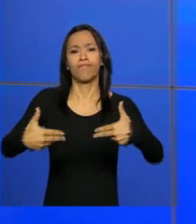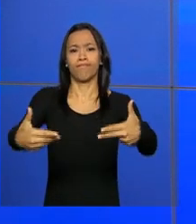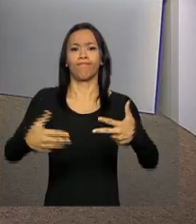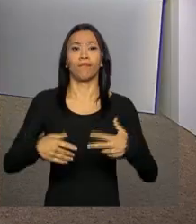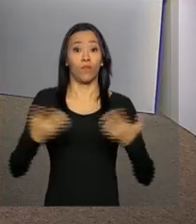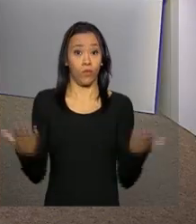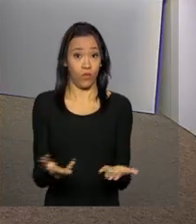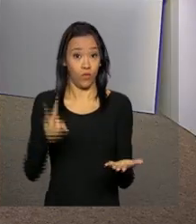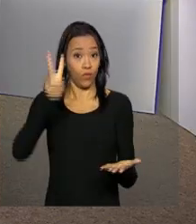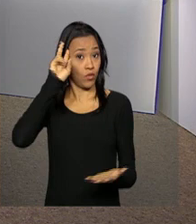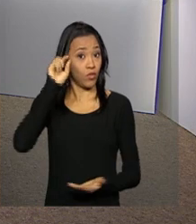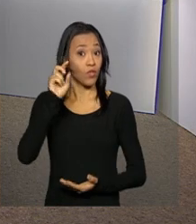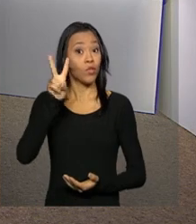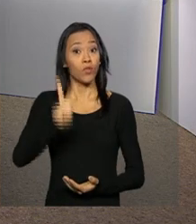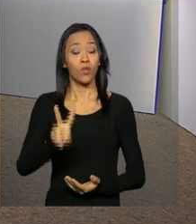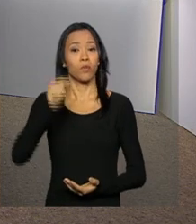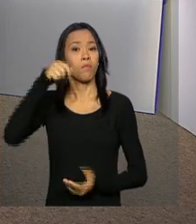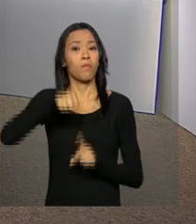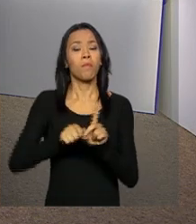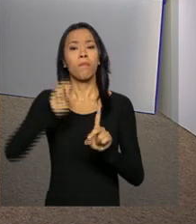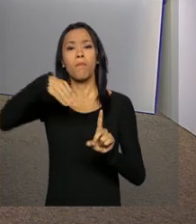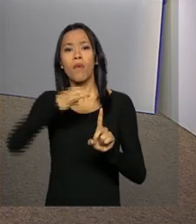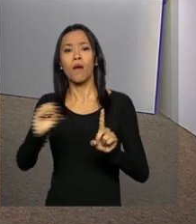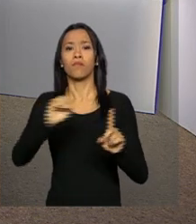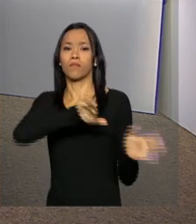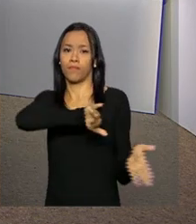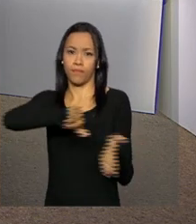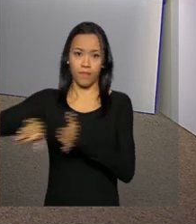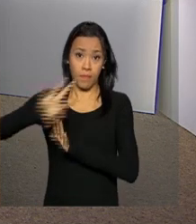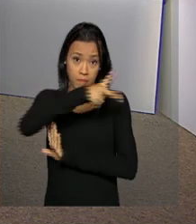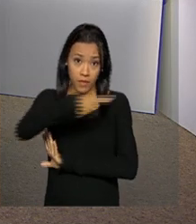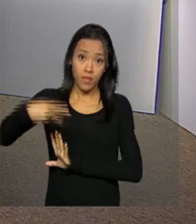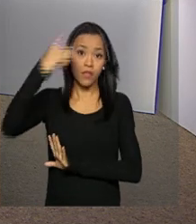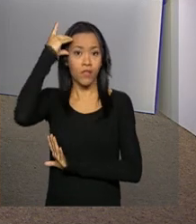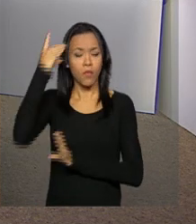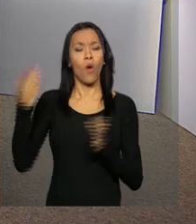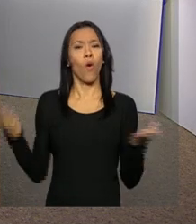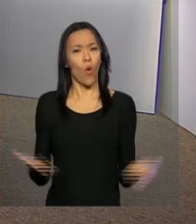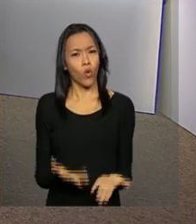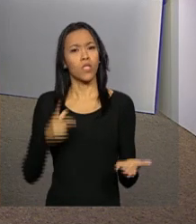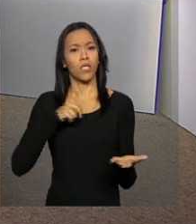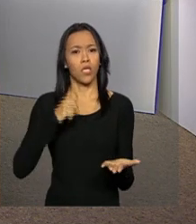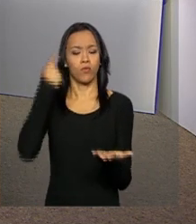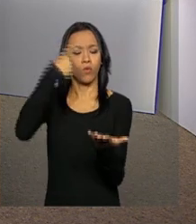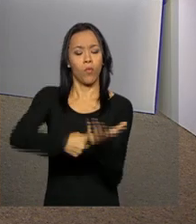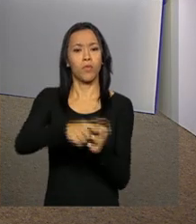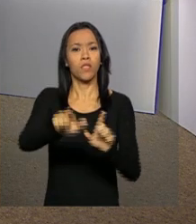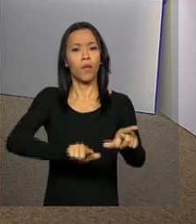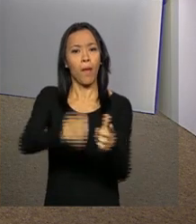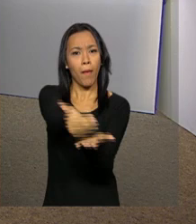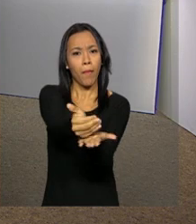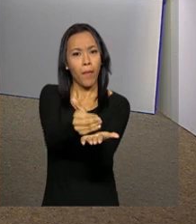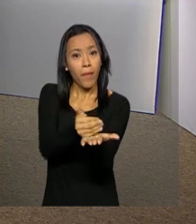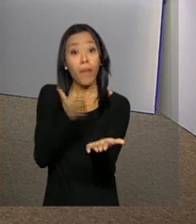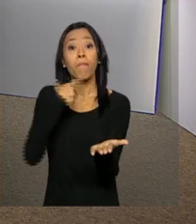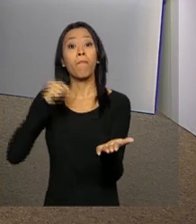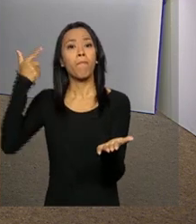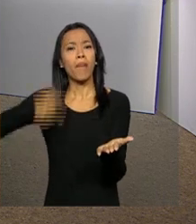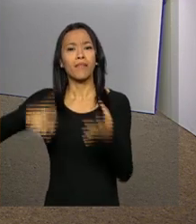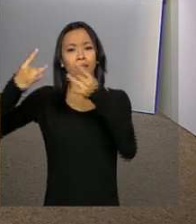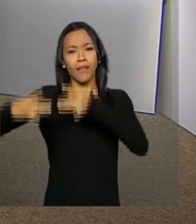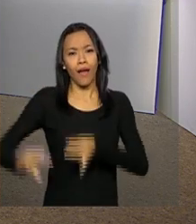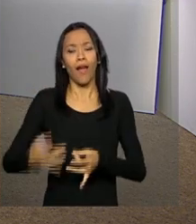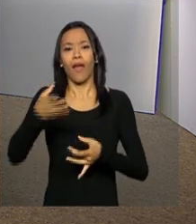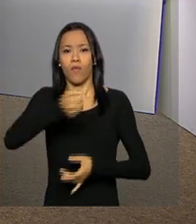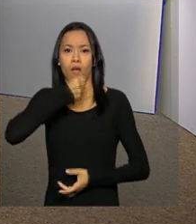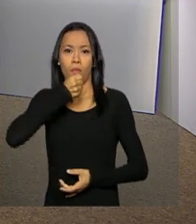Março a presidenta de mar RF cumpre a agenda hoje aqui em Brasília e quem tem as informações é o repórter João